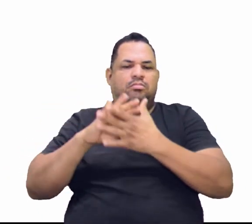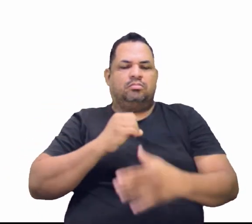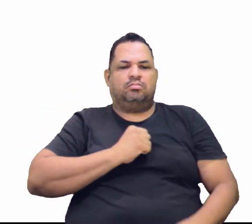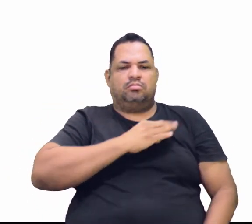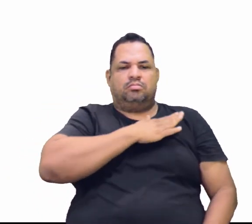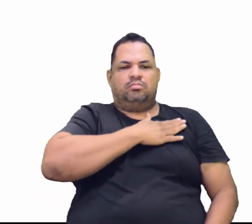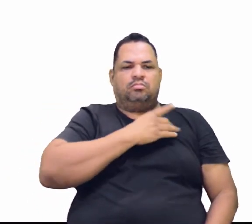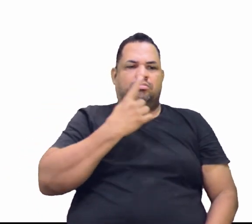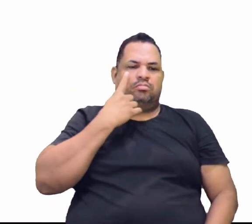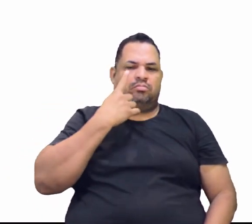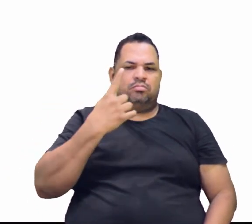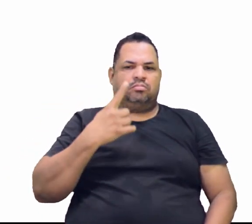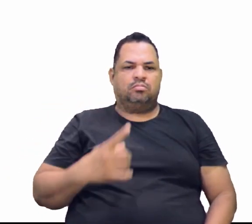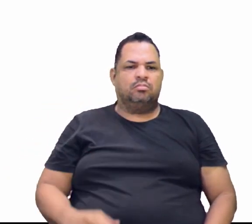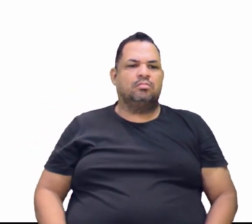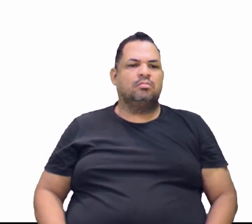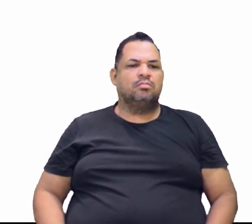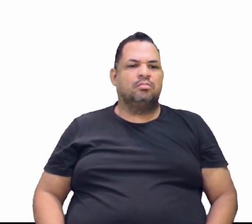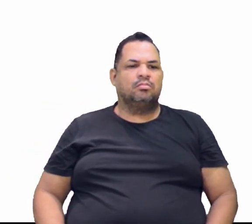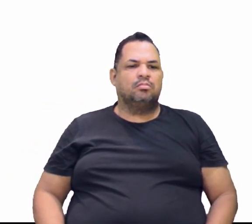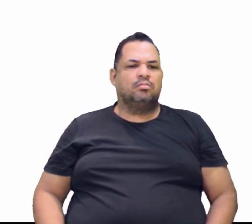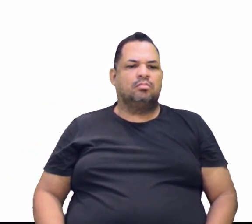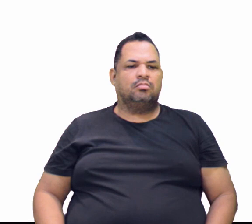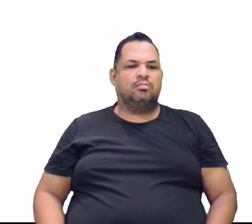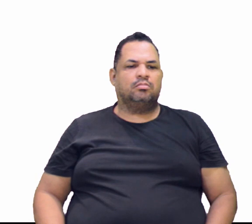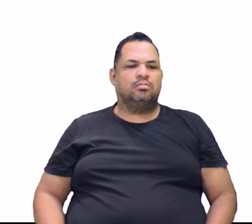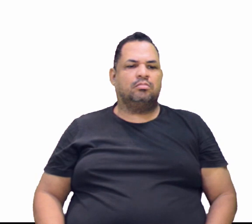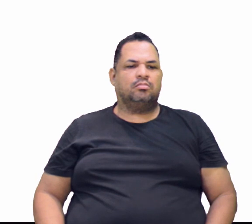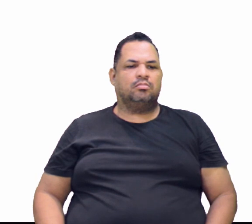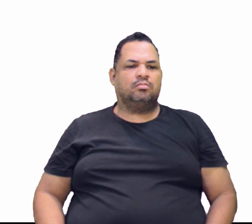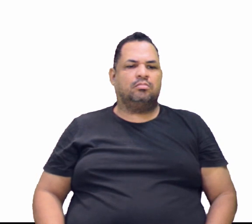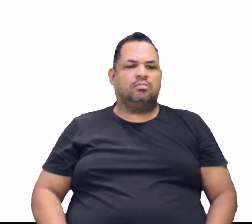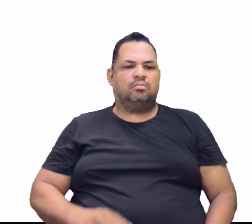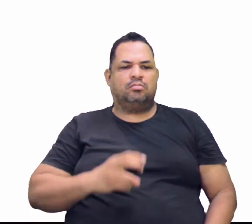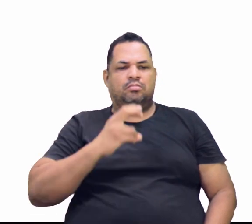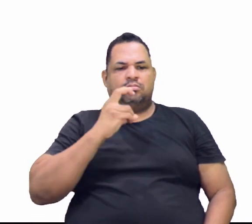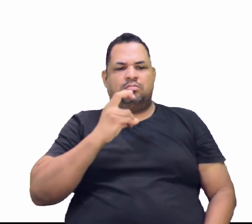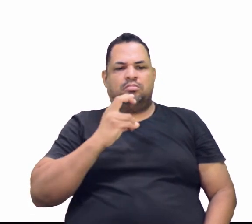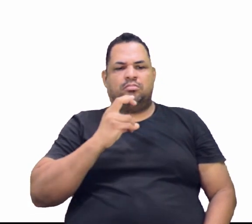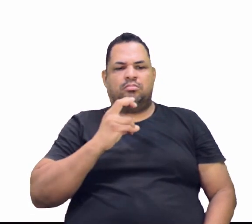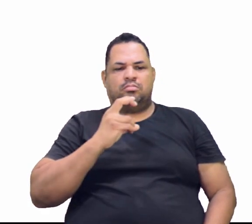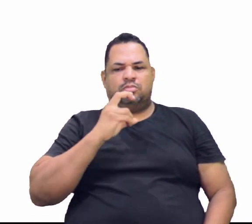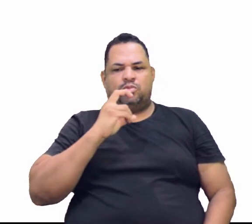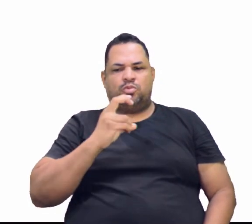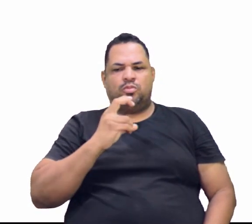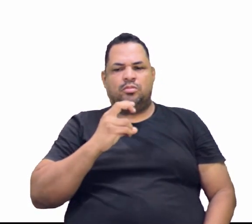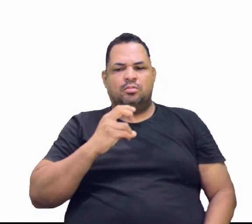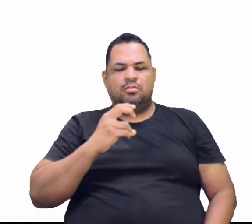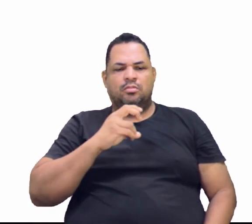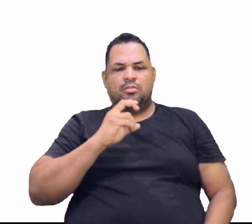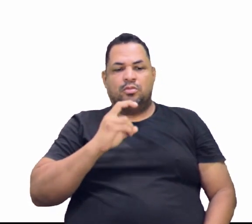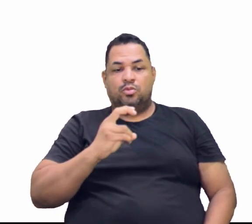passar, então, olha só, aluno, ele vai passar 51 anos,